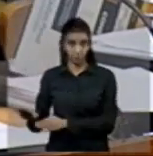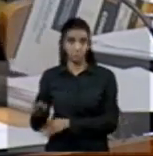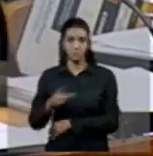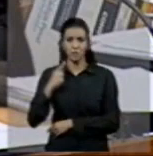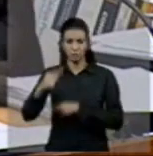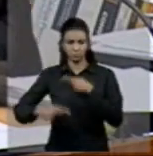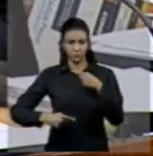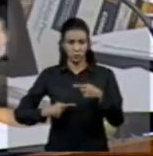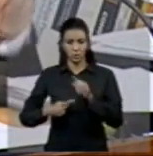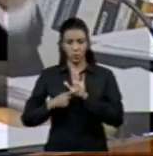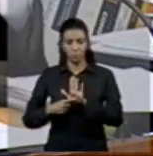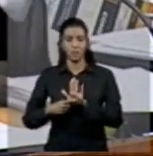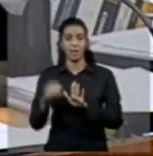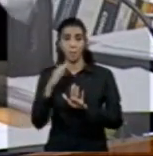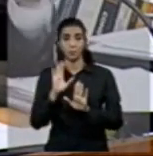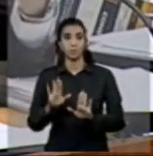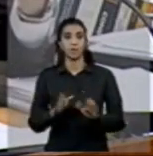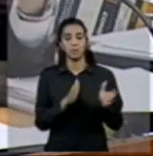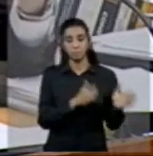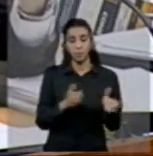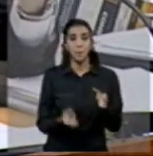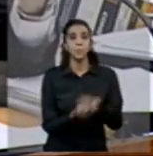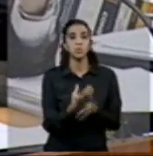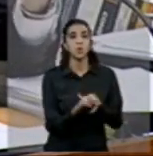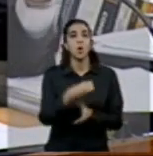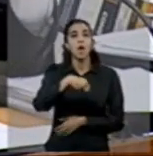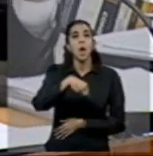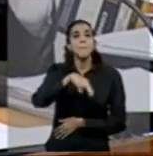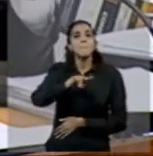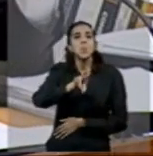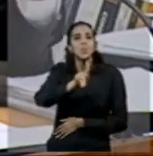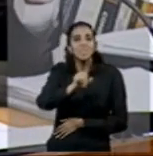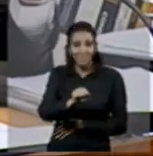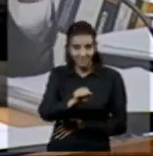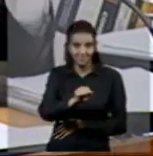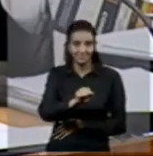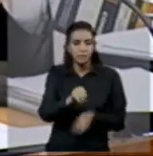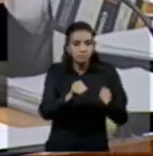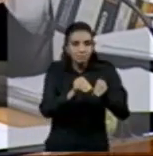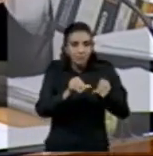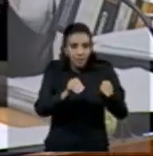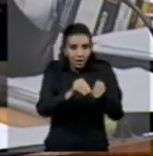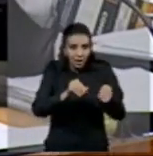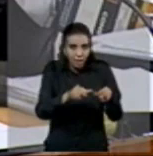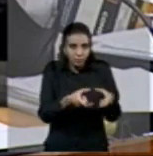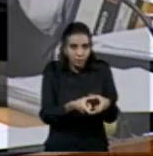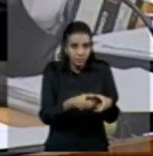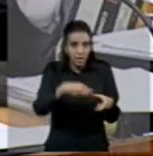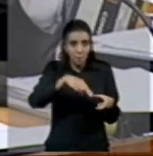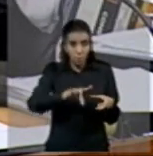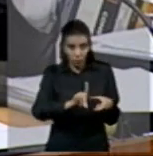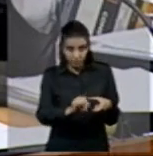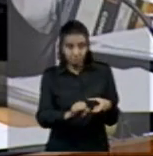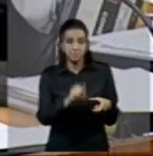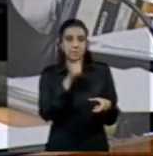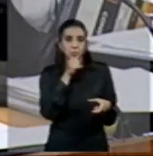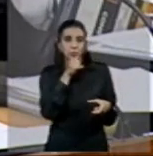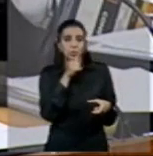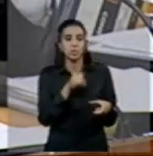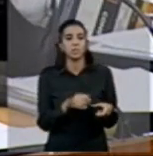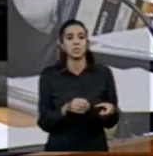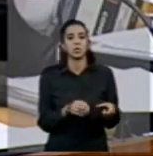rápido apanhado, com a produção de mudas. Então, ela mesma produz as mudas, num processo que